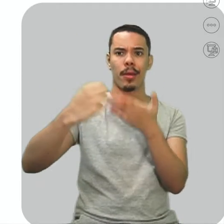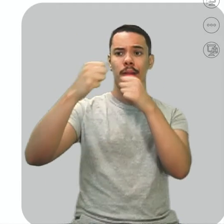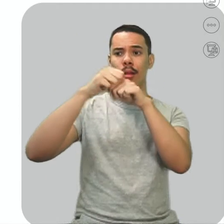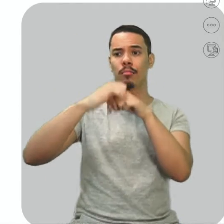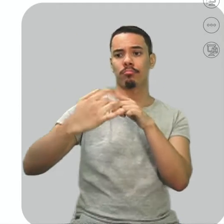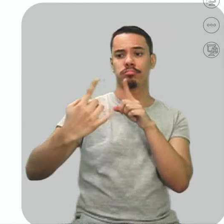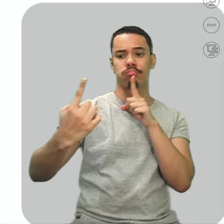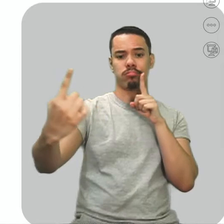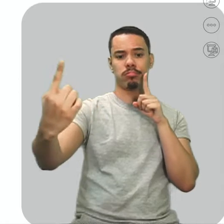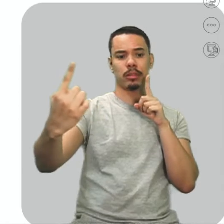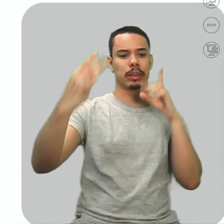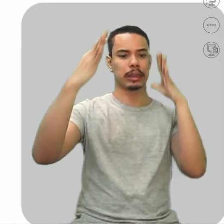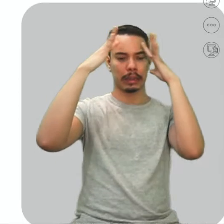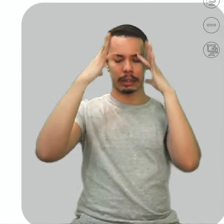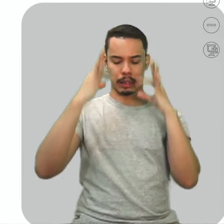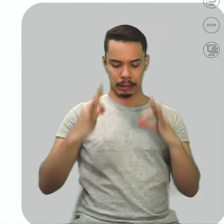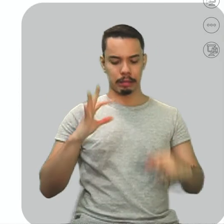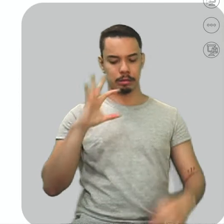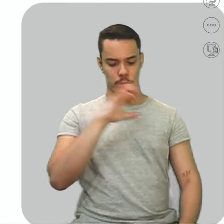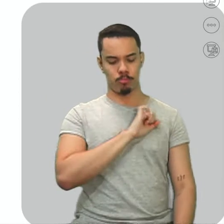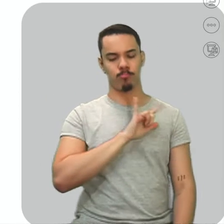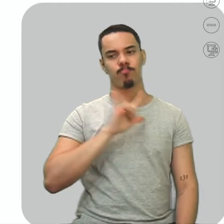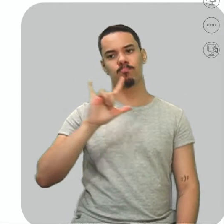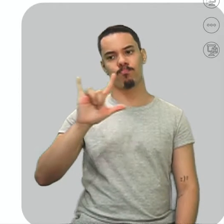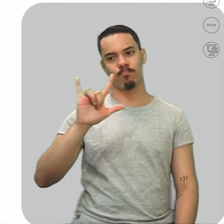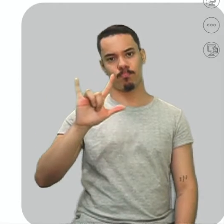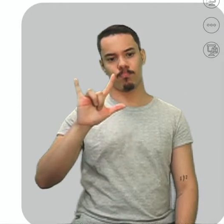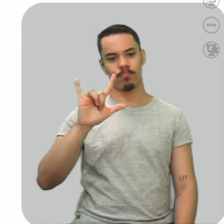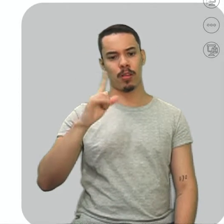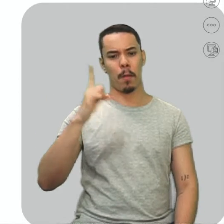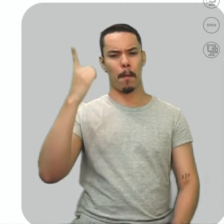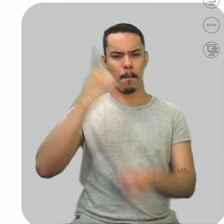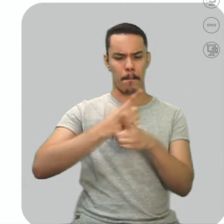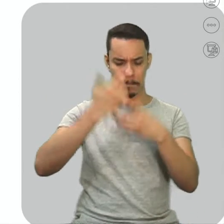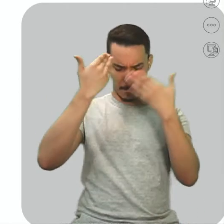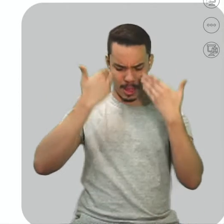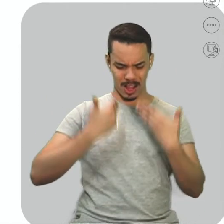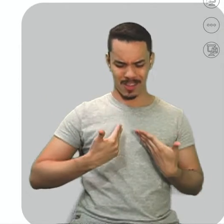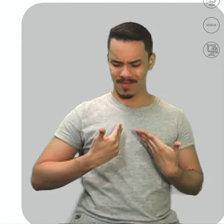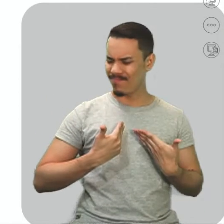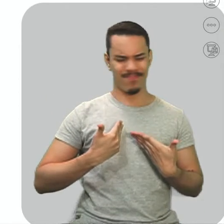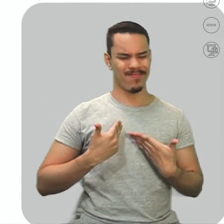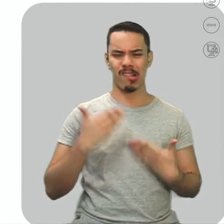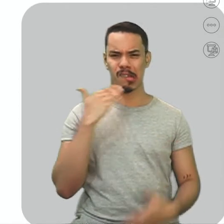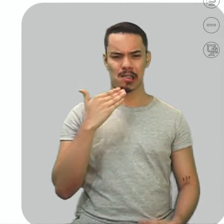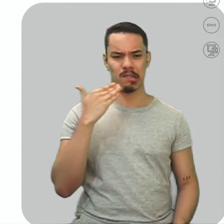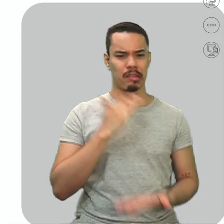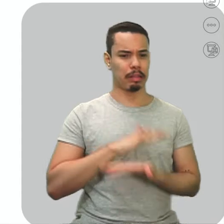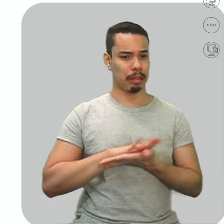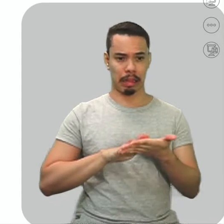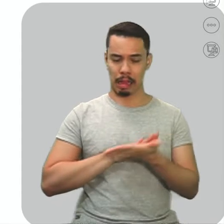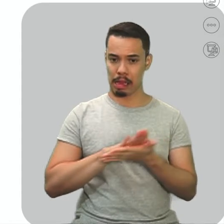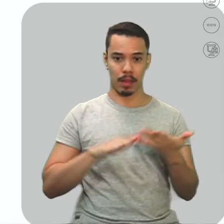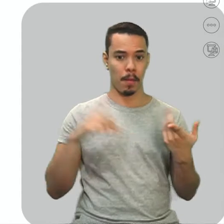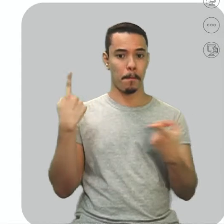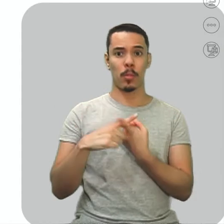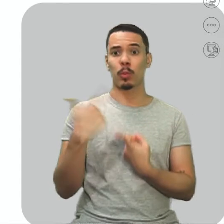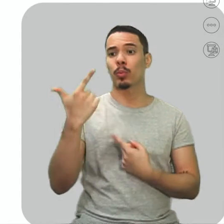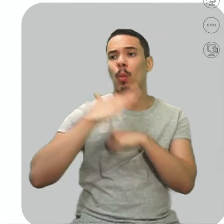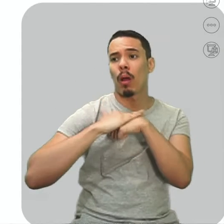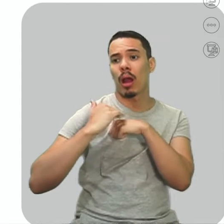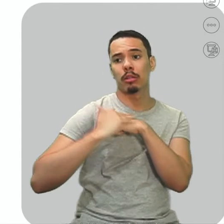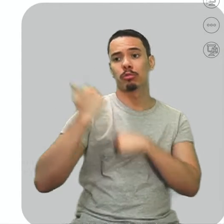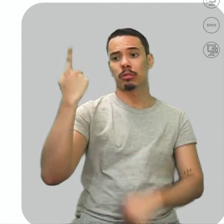ar na certeza de um amor me achar ou nada pois sem ter teu